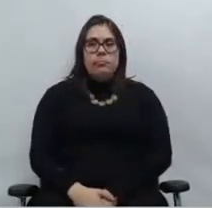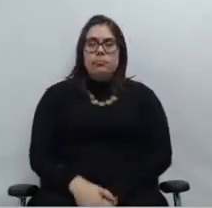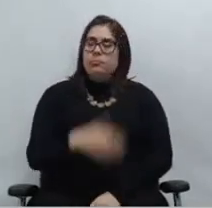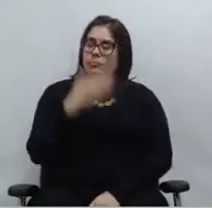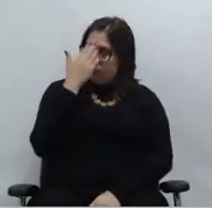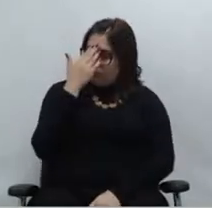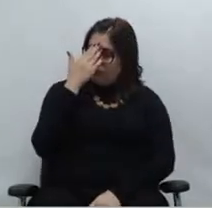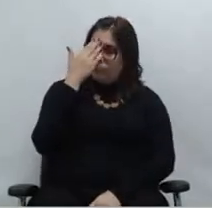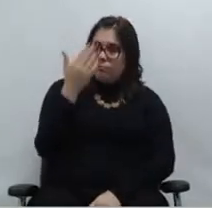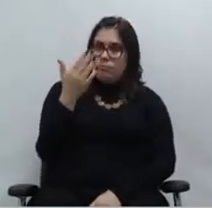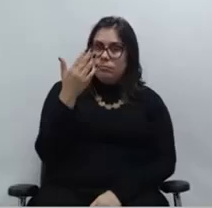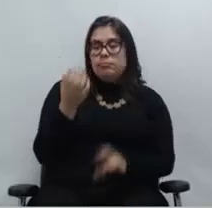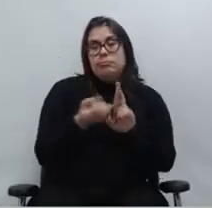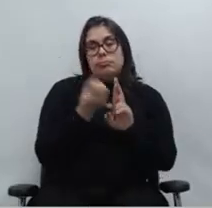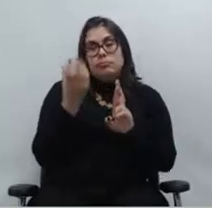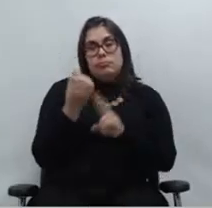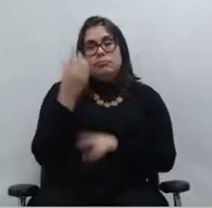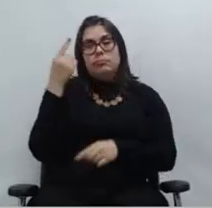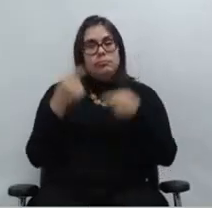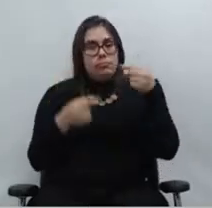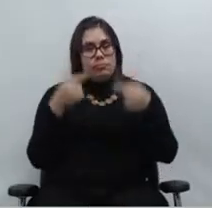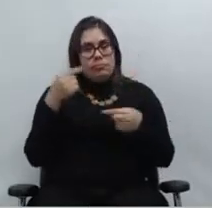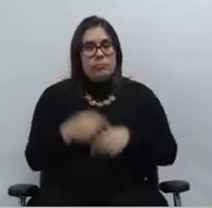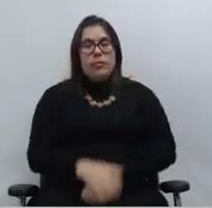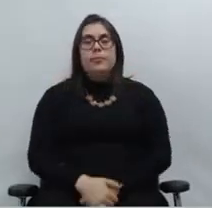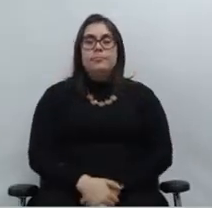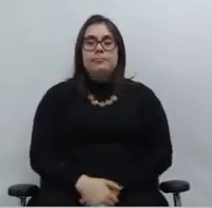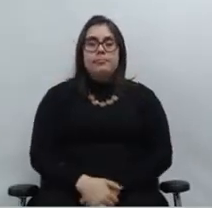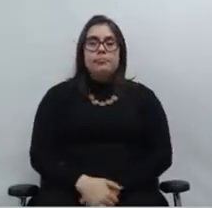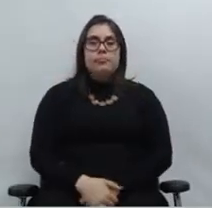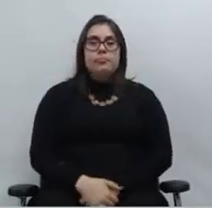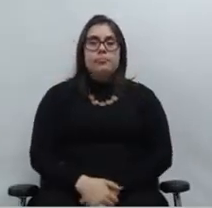Agradeço, excelentíssimo relator. Em discussão?